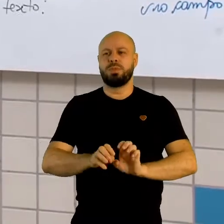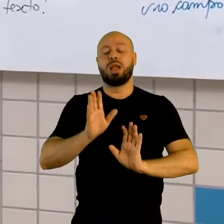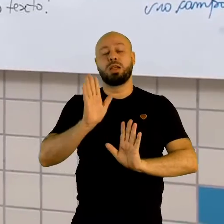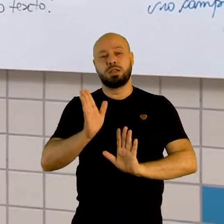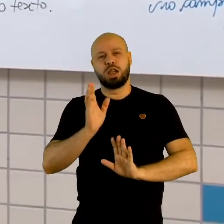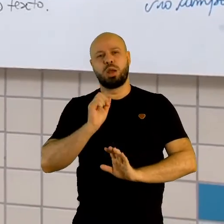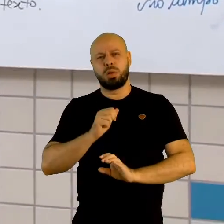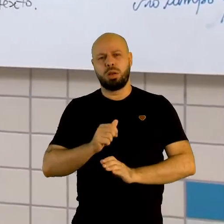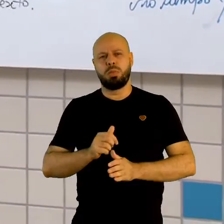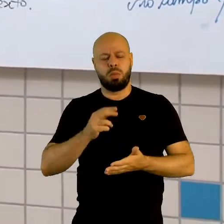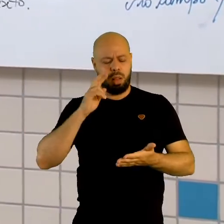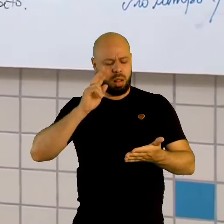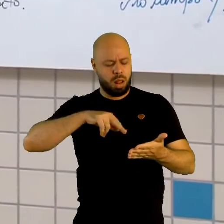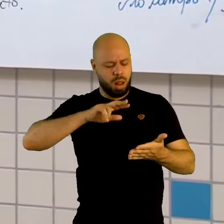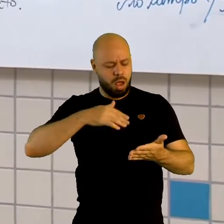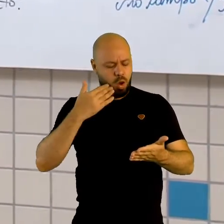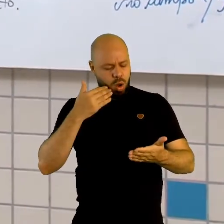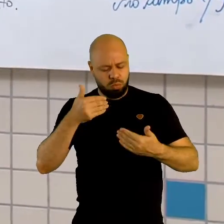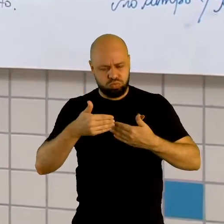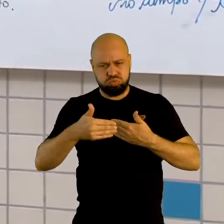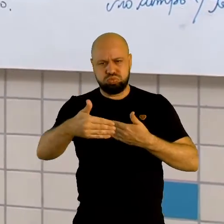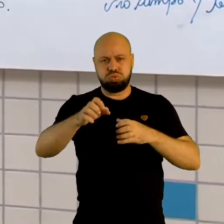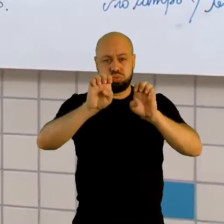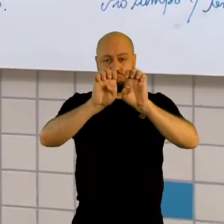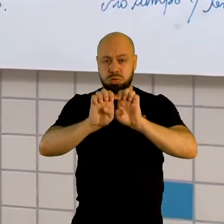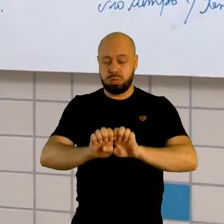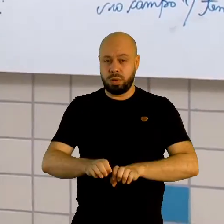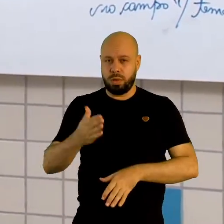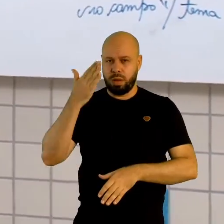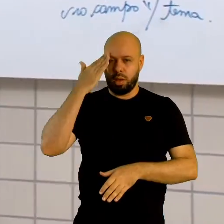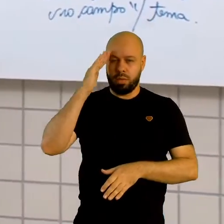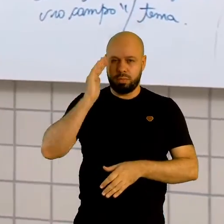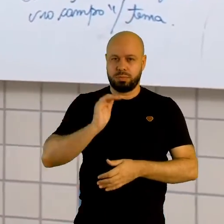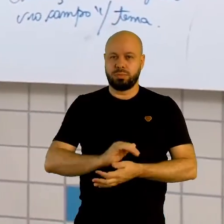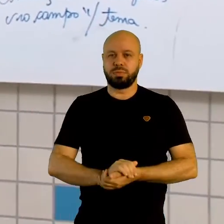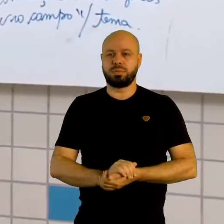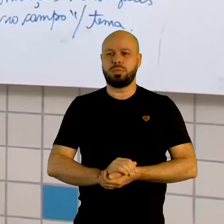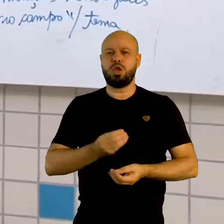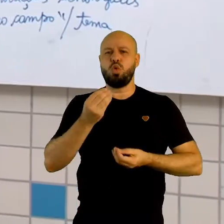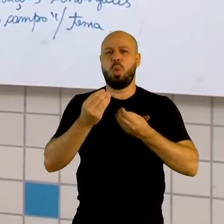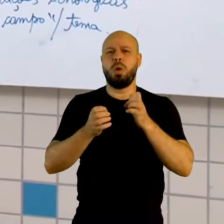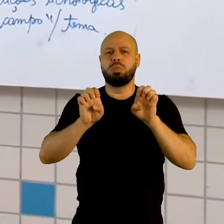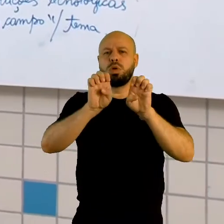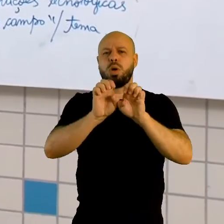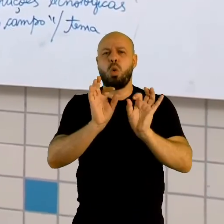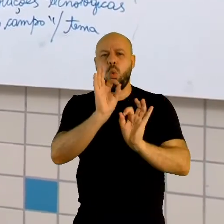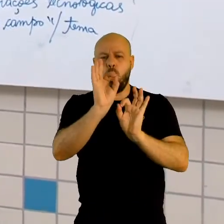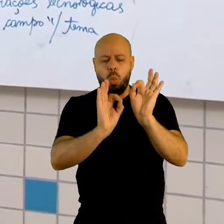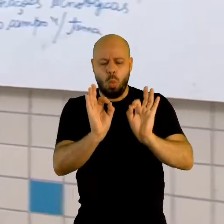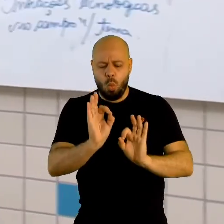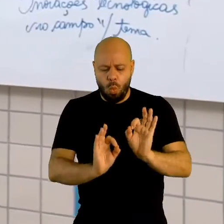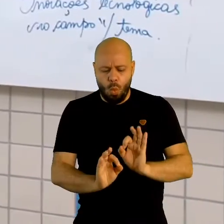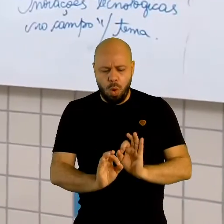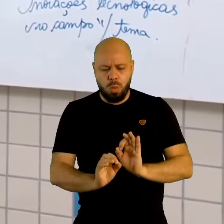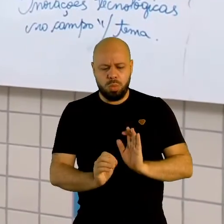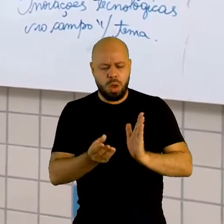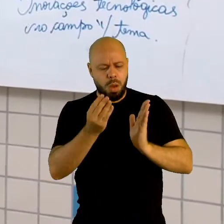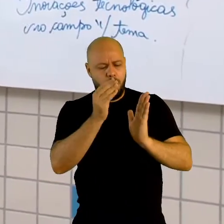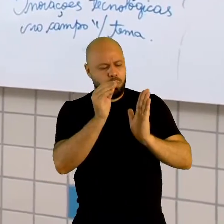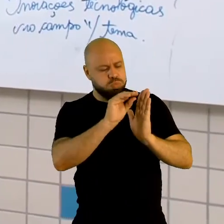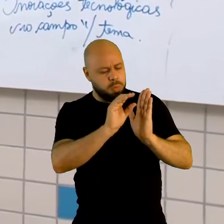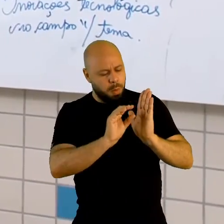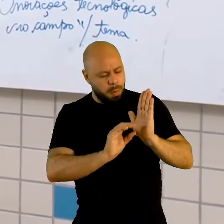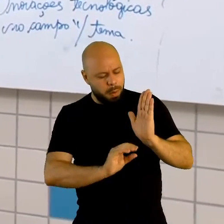reportagem que a gente leu, agora nós vamos conhecer a estrutura. Como é que é estruturado a reportagem? Ela